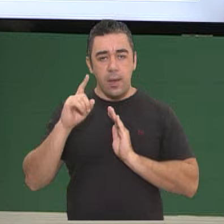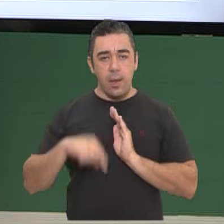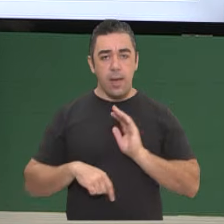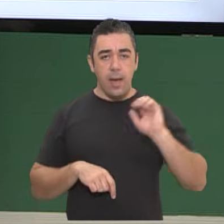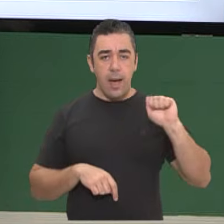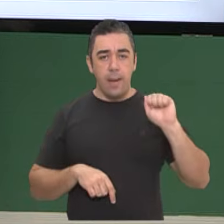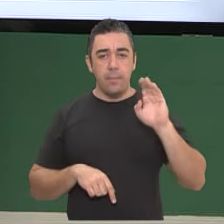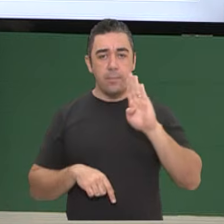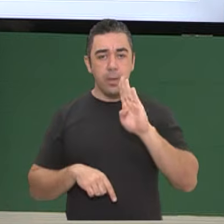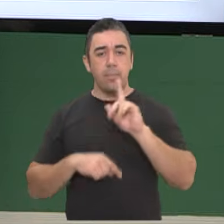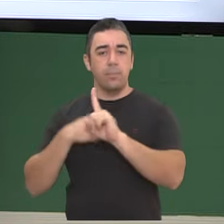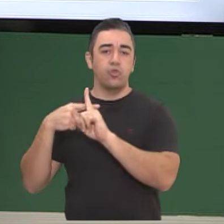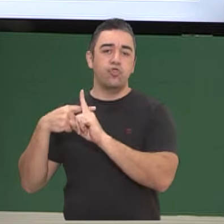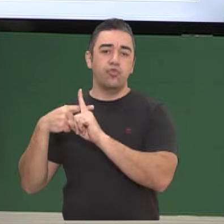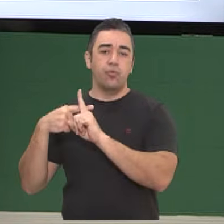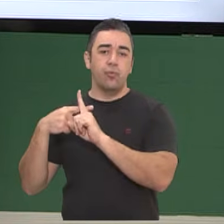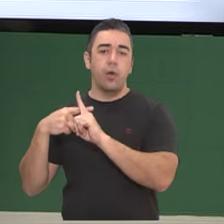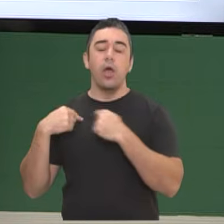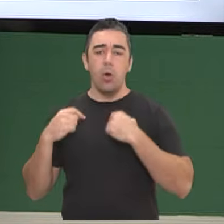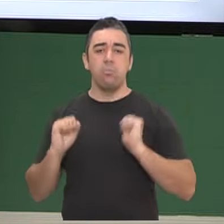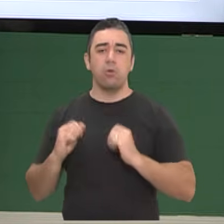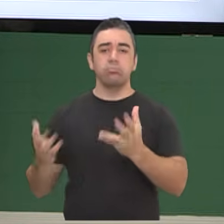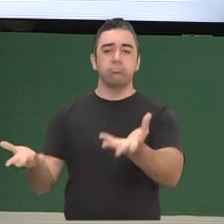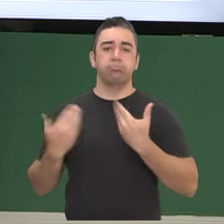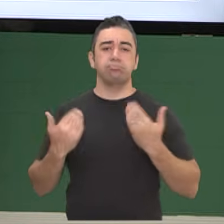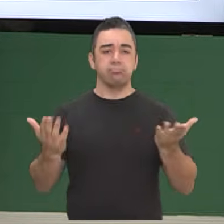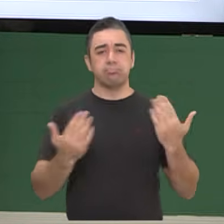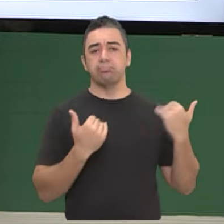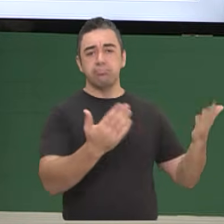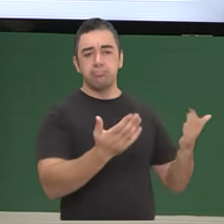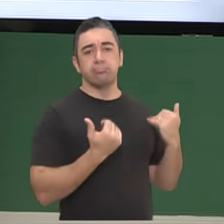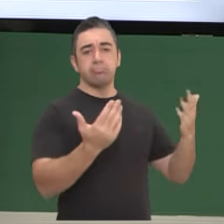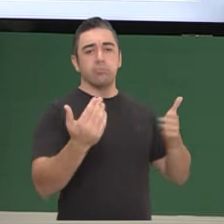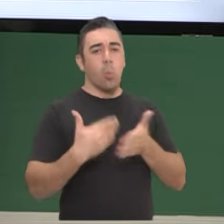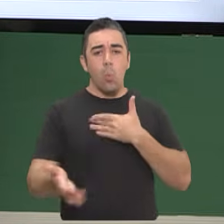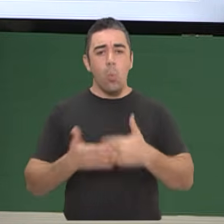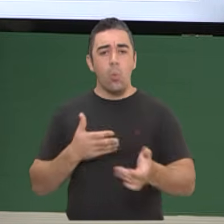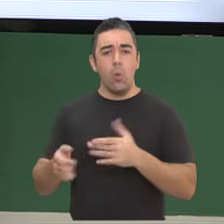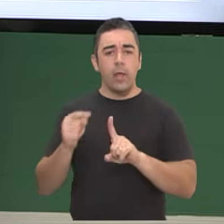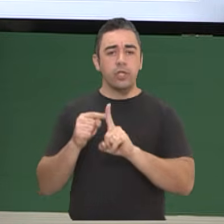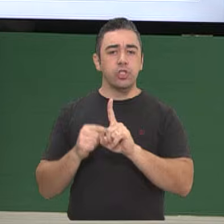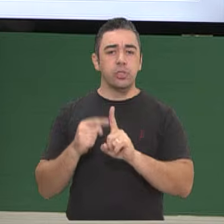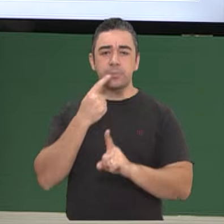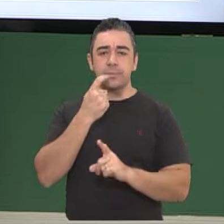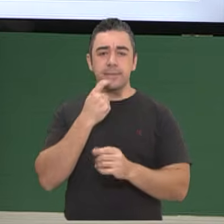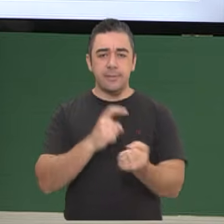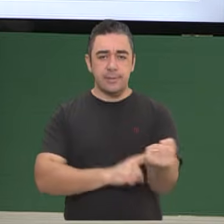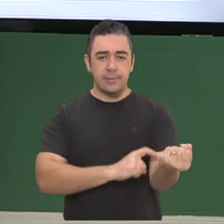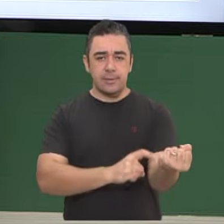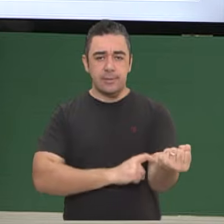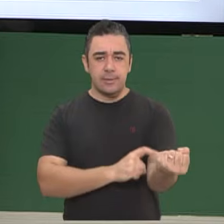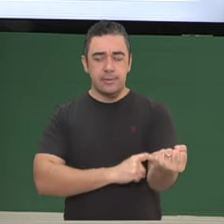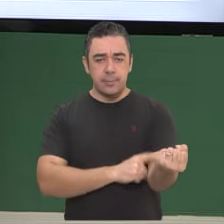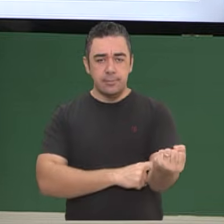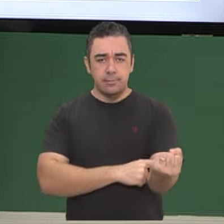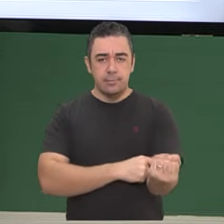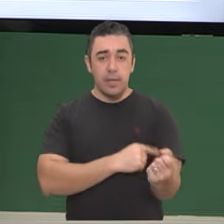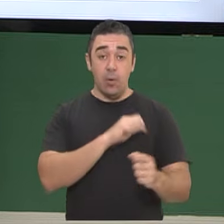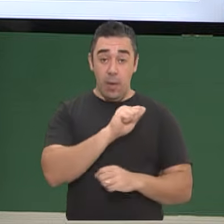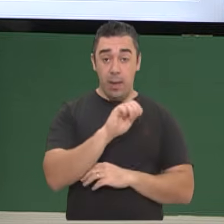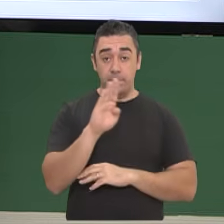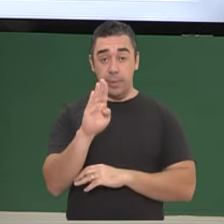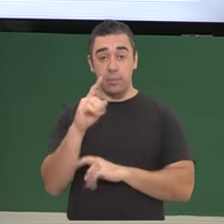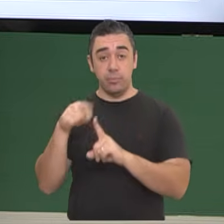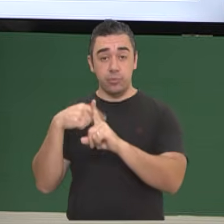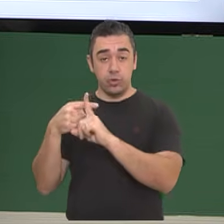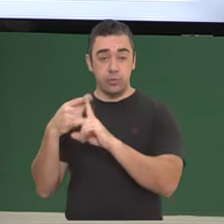o AB positivo, porque tem as 3 proteínas no sangue, ok? Então, o AB negativo só pode receber de quem